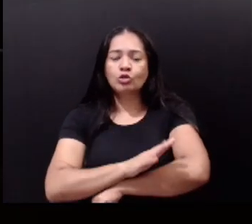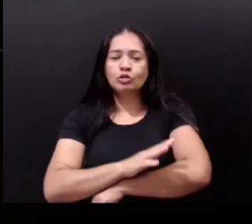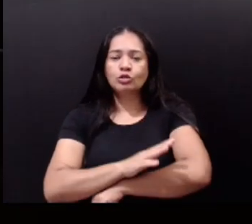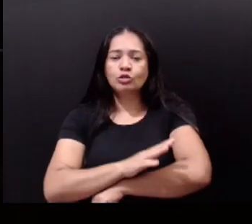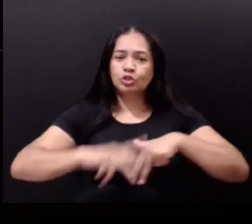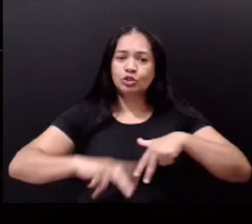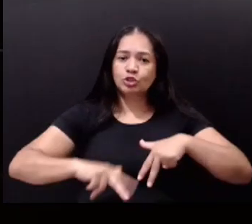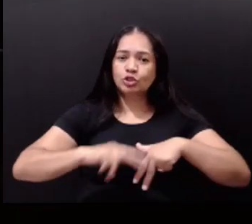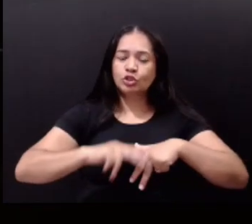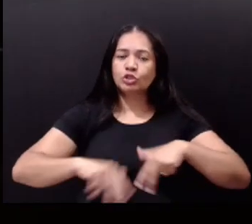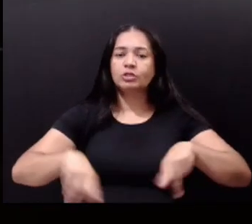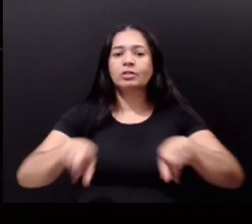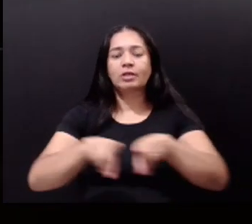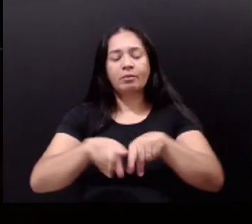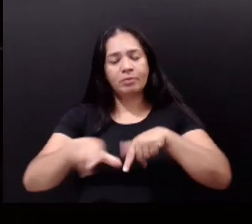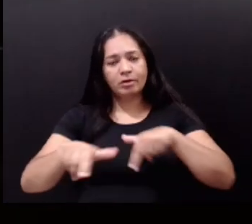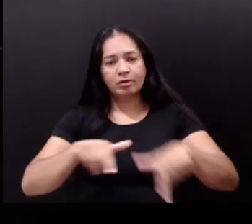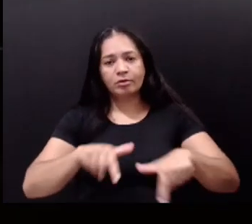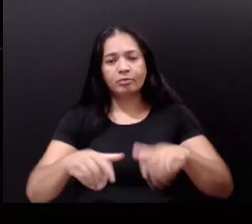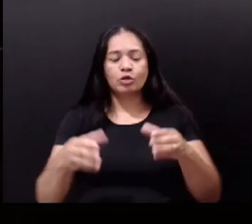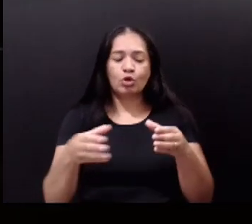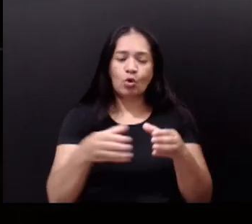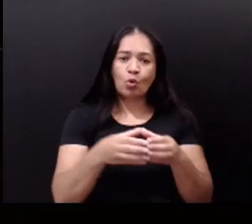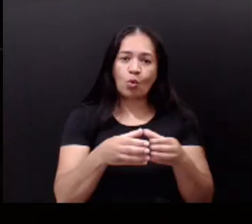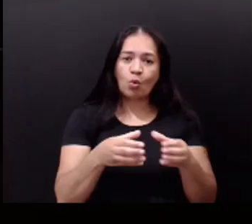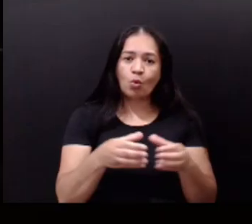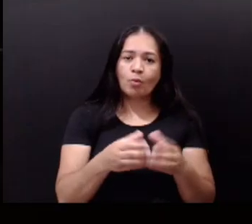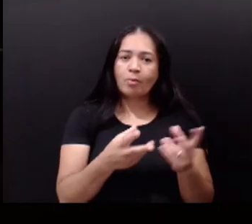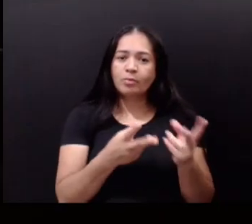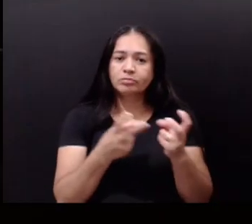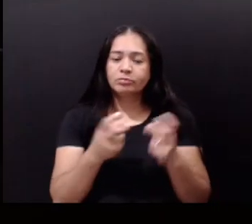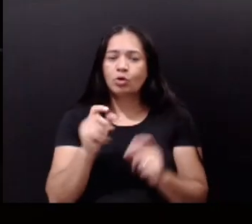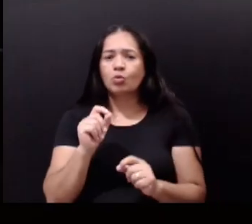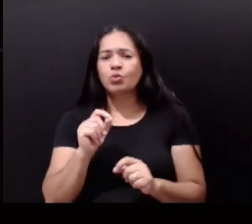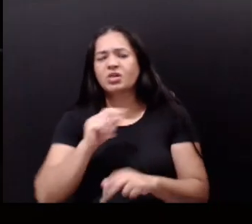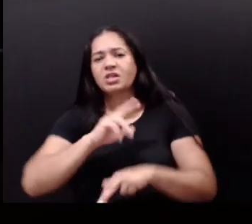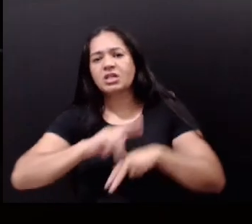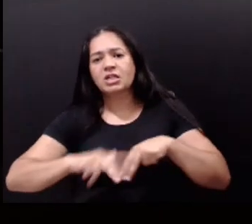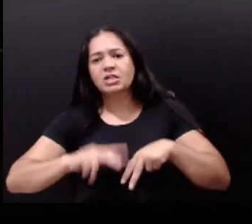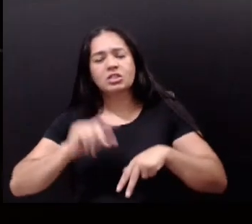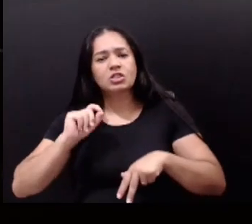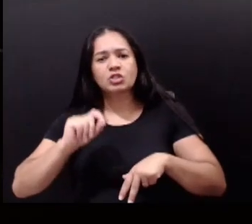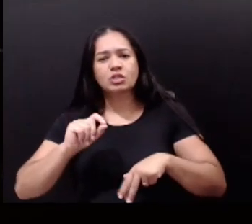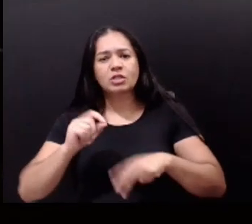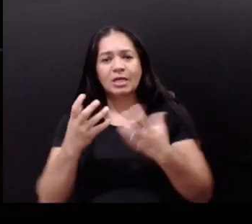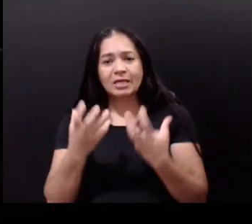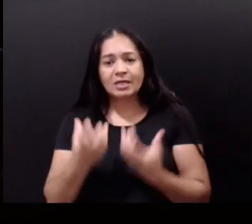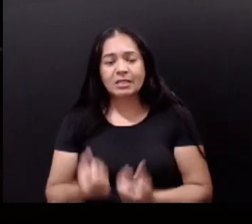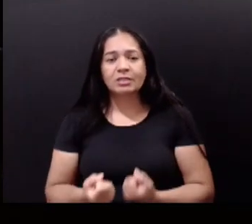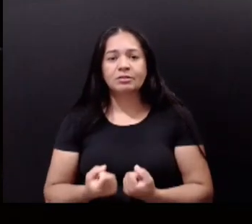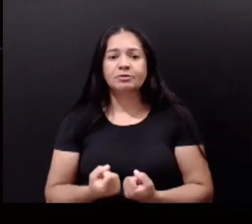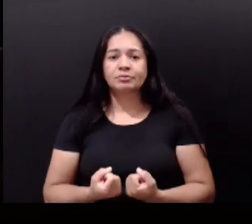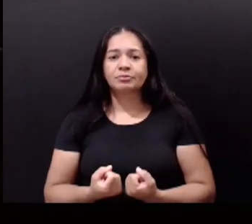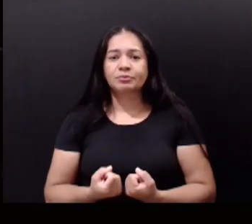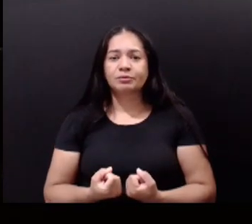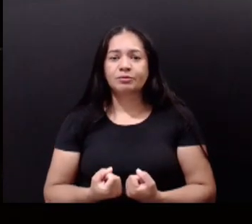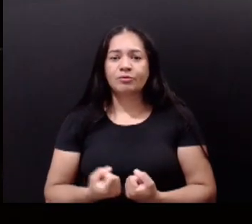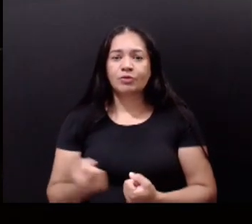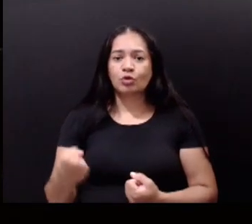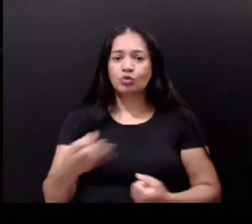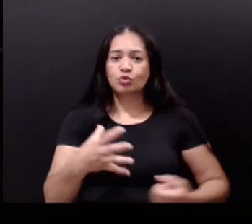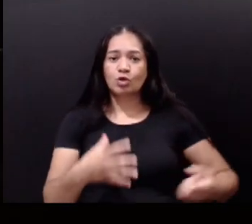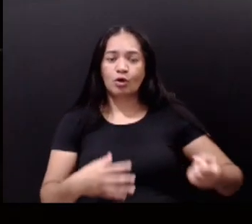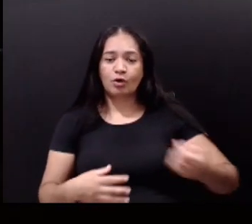gêneros, com os grupos, identificando o que é gênero, aceitando esses novos tipos de gêneros que vêm